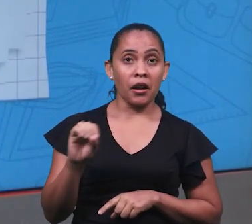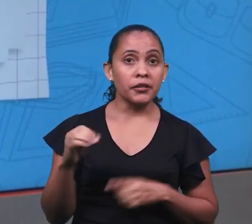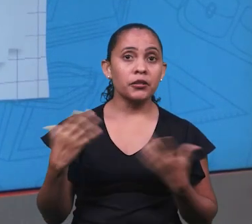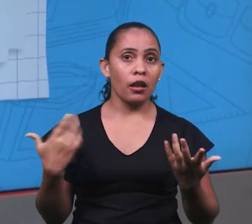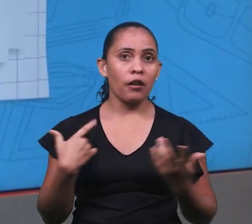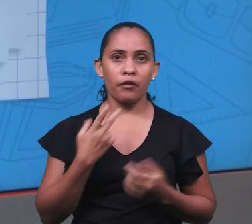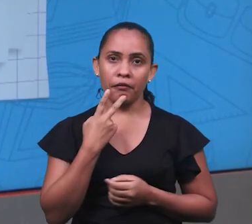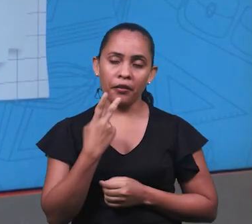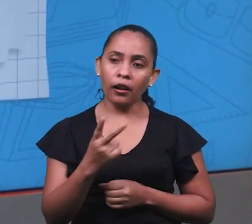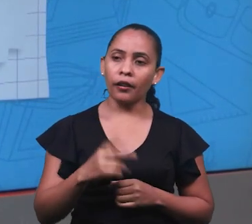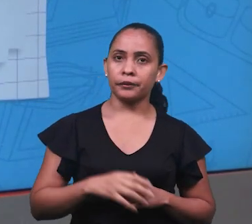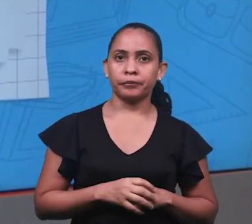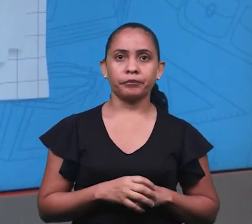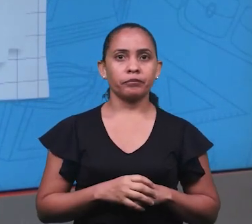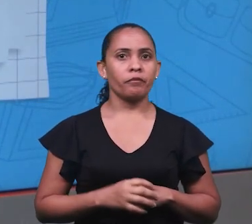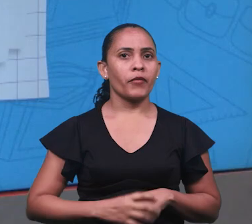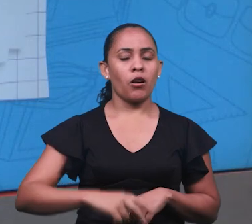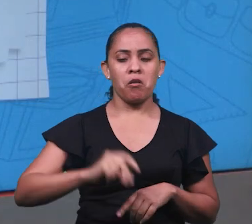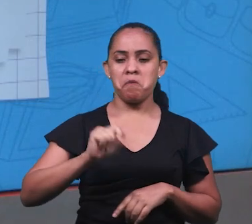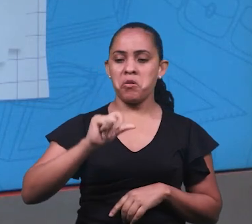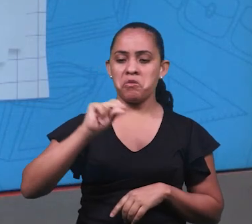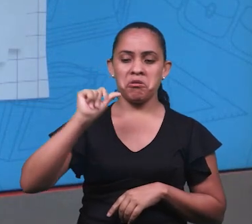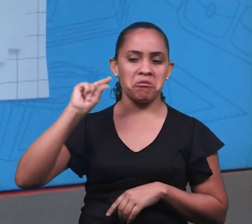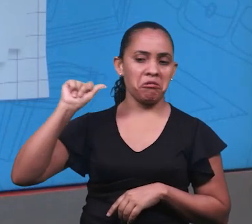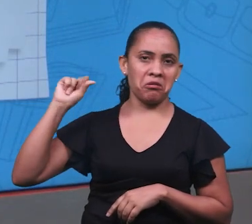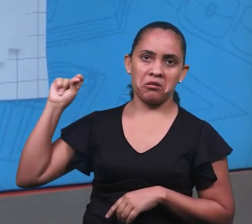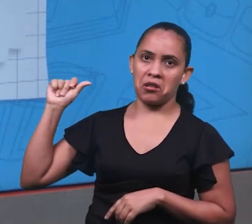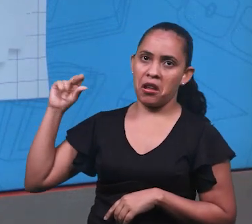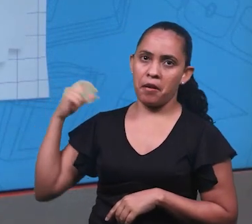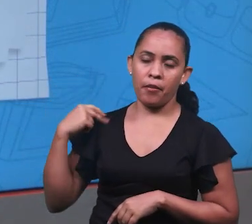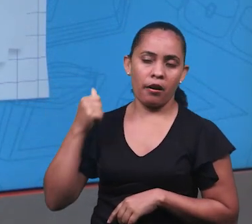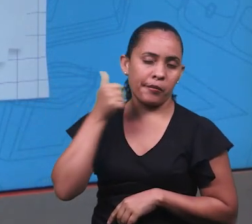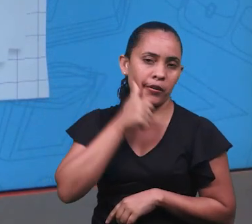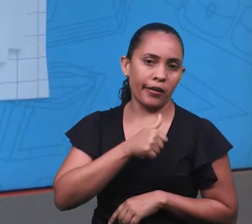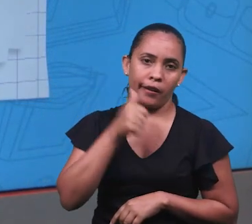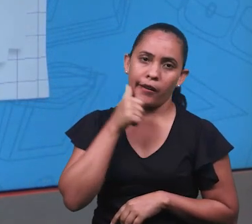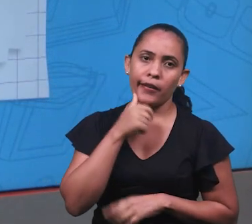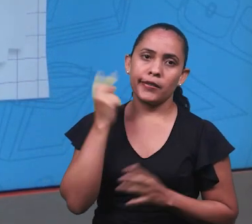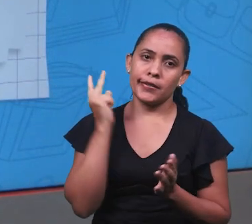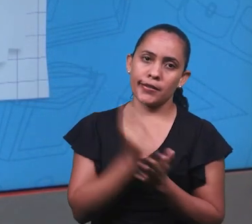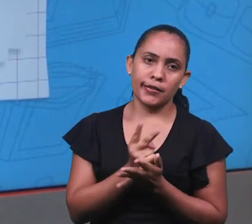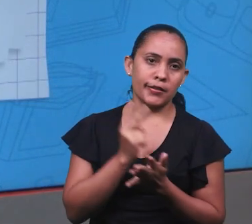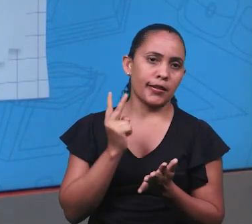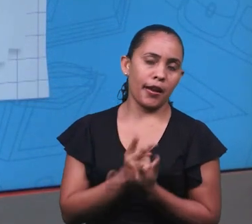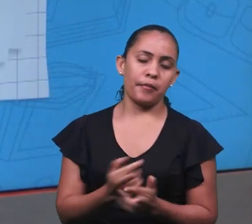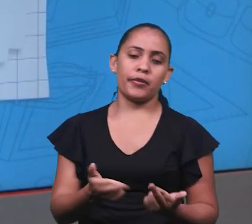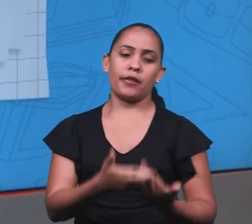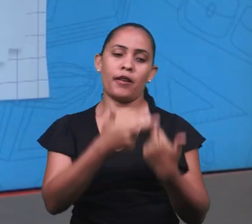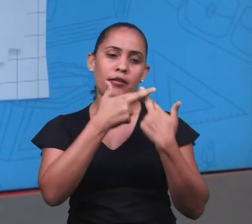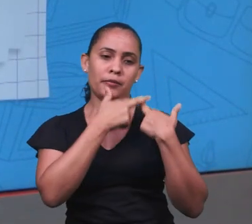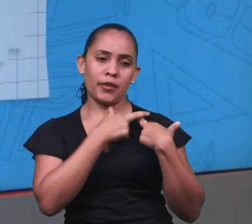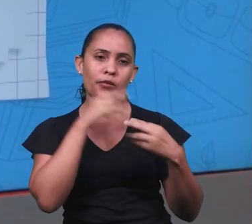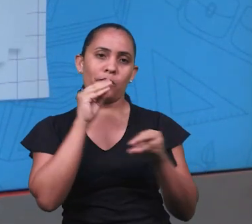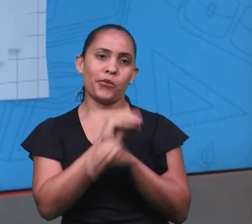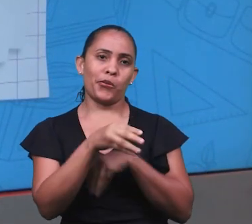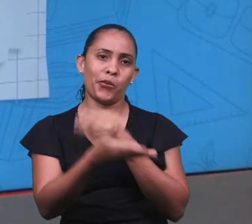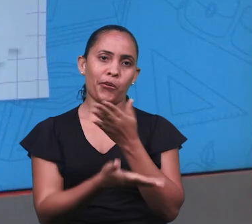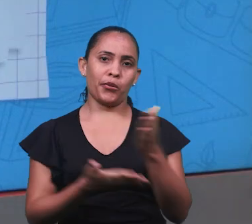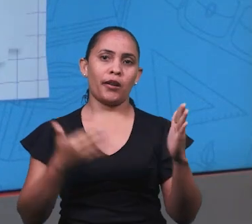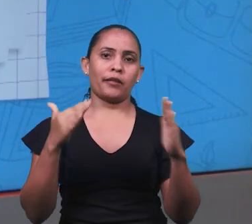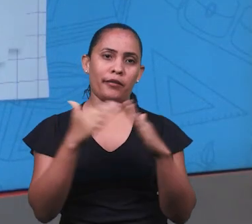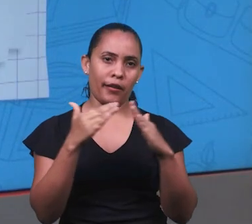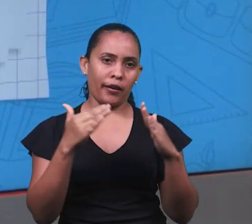é herança. Desde o período colonial, a mulher é assim. Ela sempre foi encarregada, né? Você tem aí herança de uma